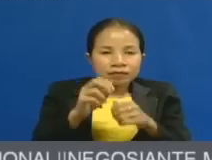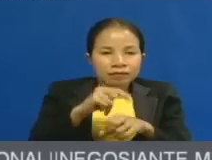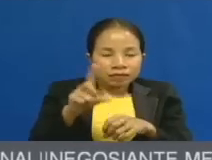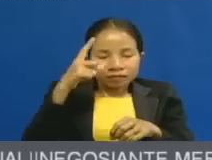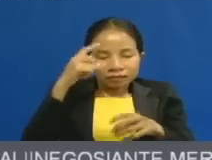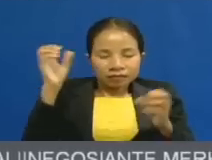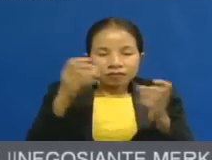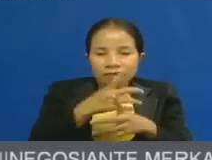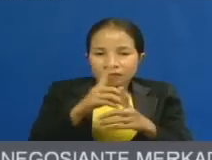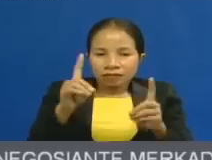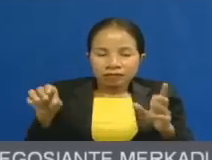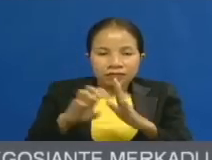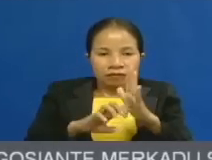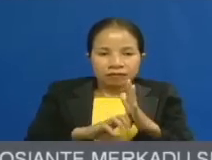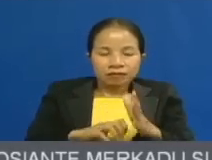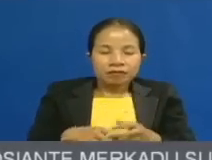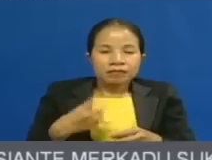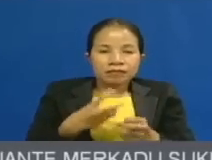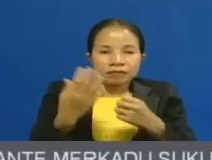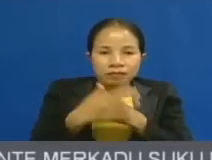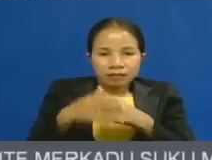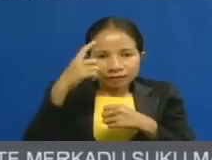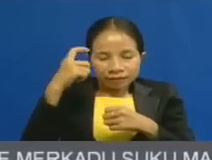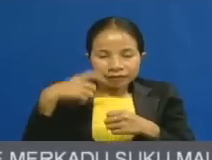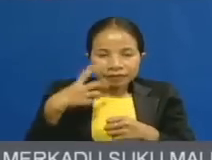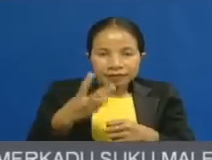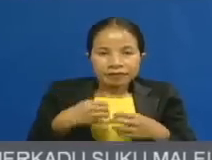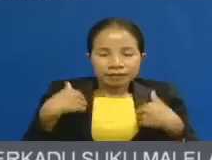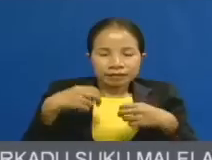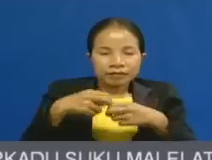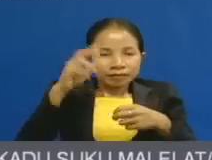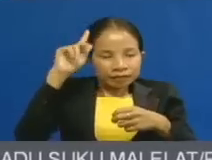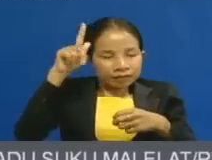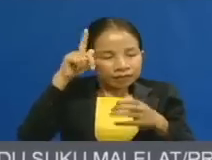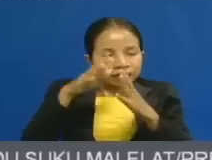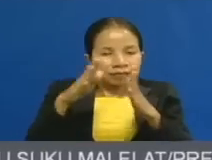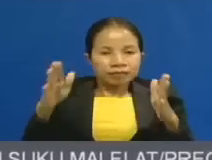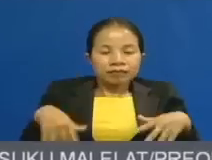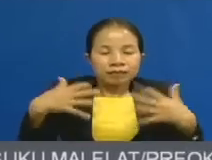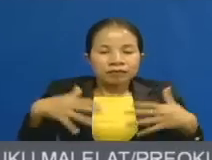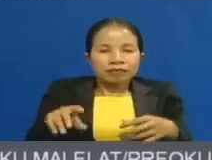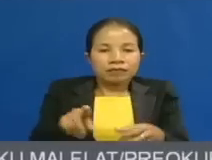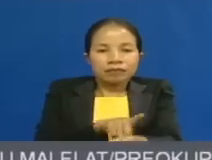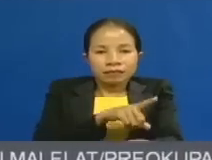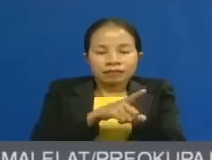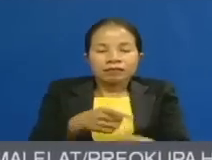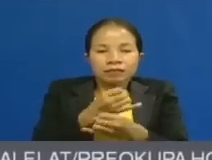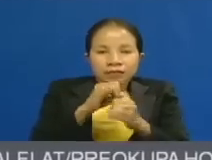instituições democráticas estabelecidas e itinerais também está, e ela crise política boa depois de funcionar, depois de